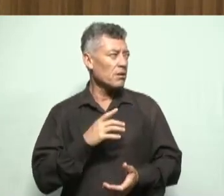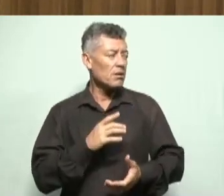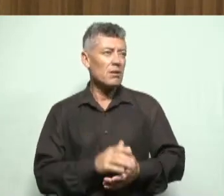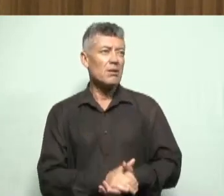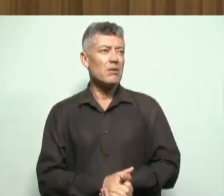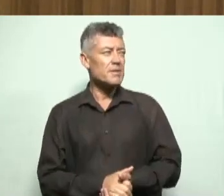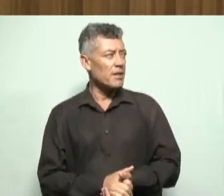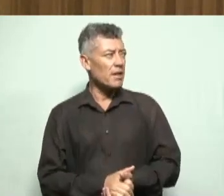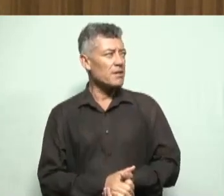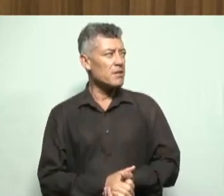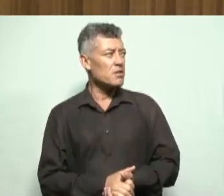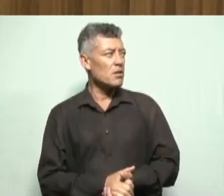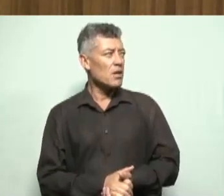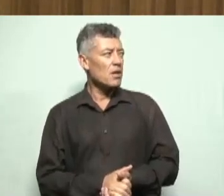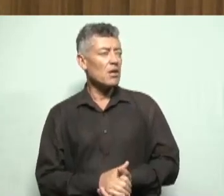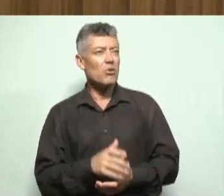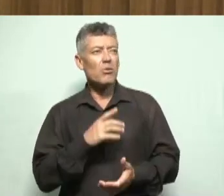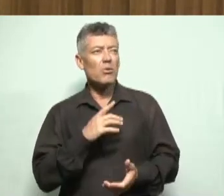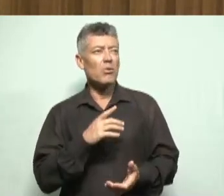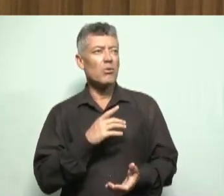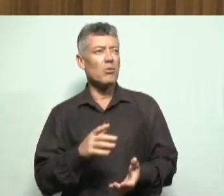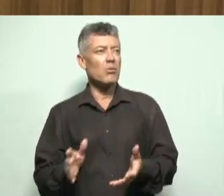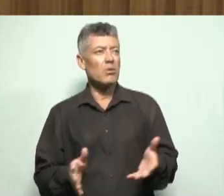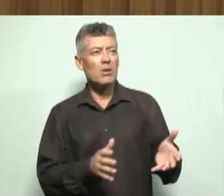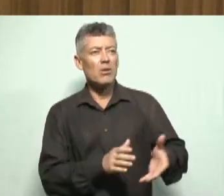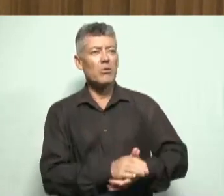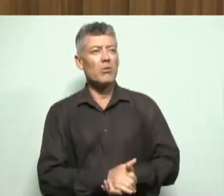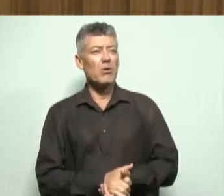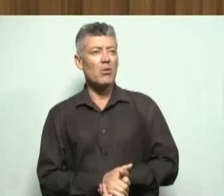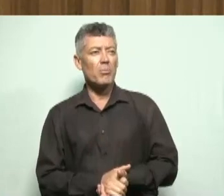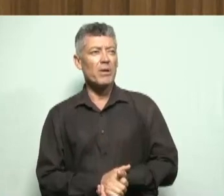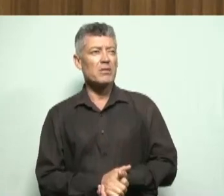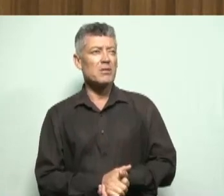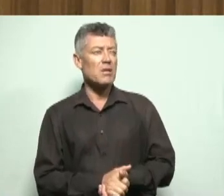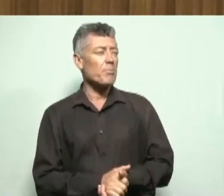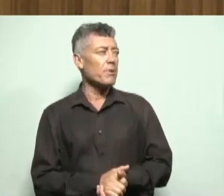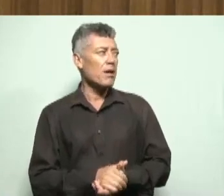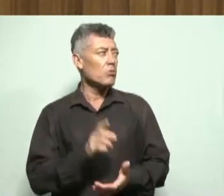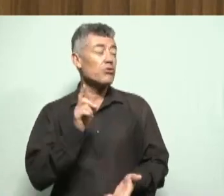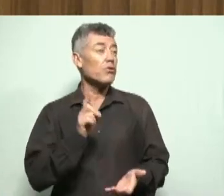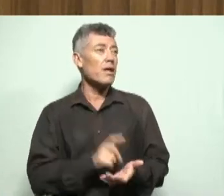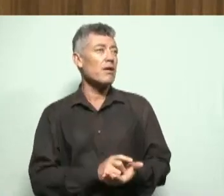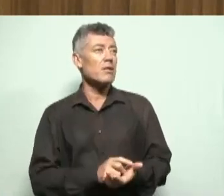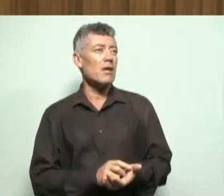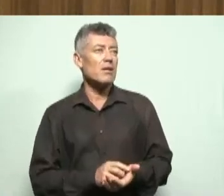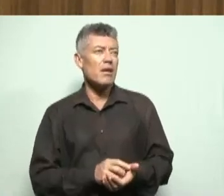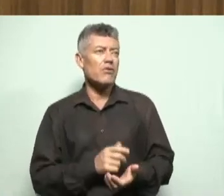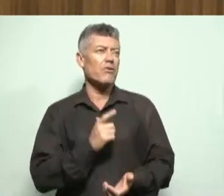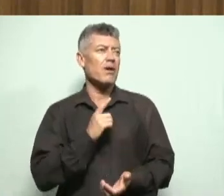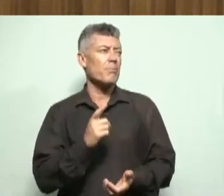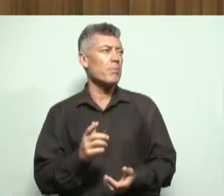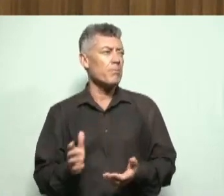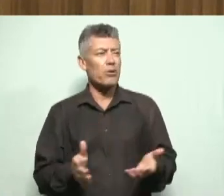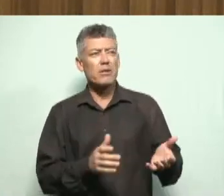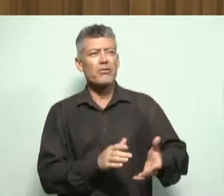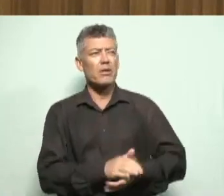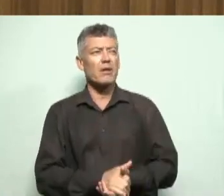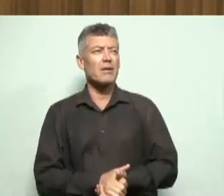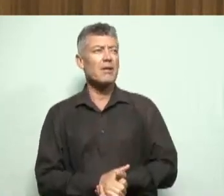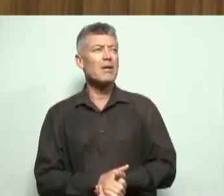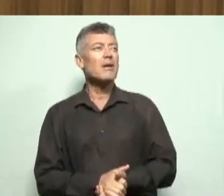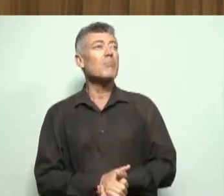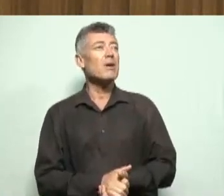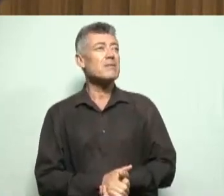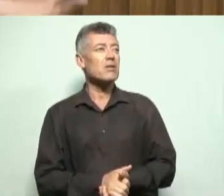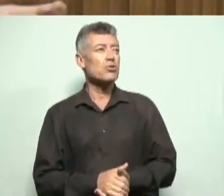na minha família que são homossexuais. Eu as amo. Eu tenho vários amigos, assessores. Ai de mim,